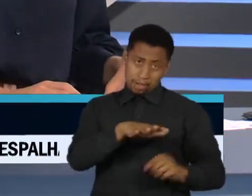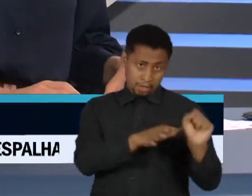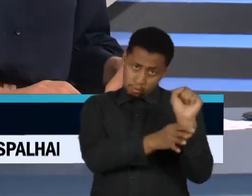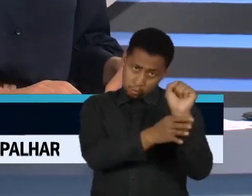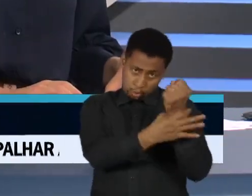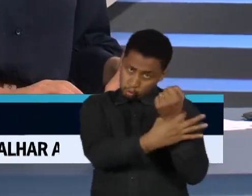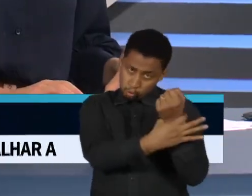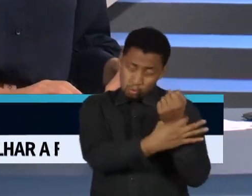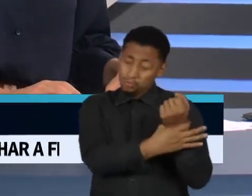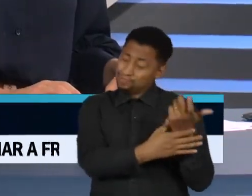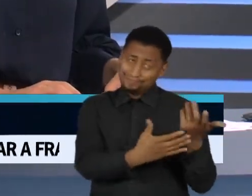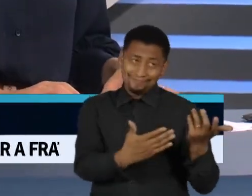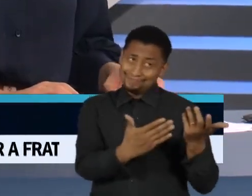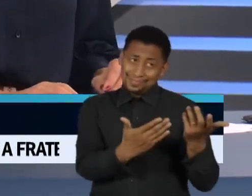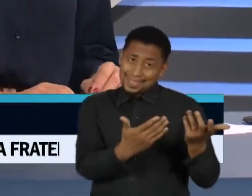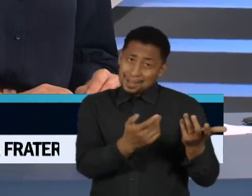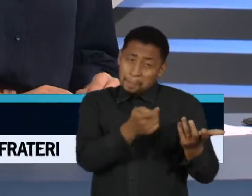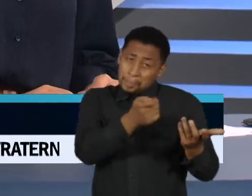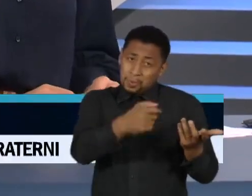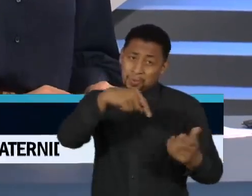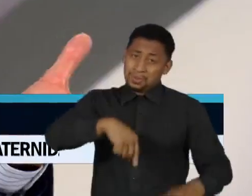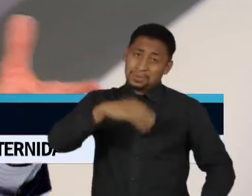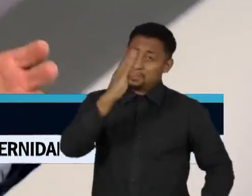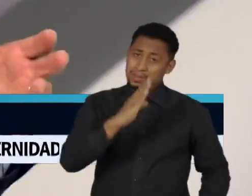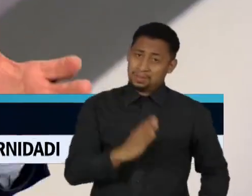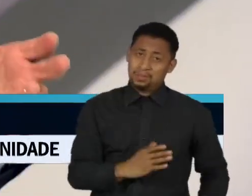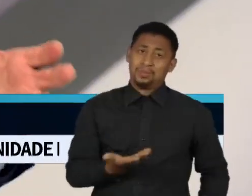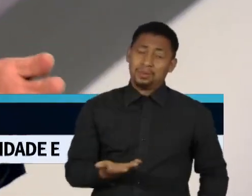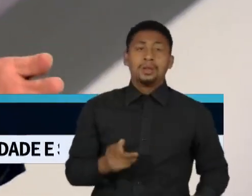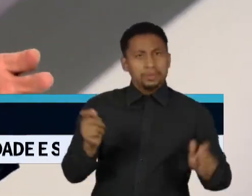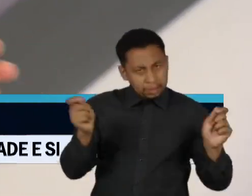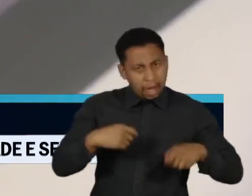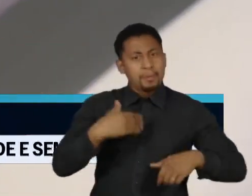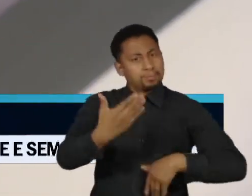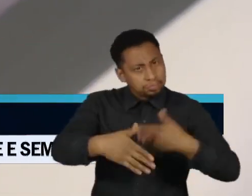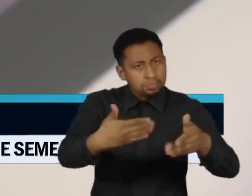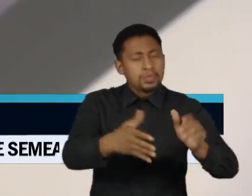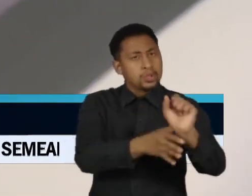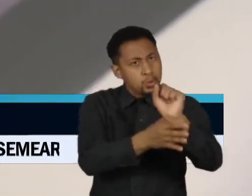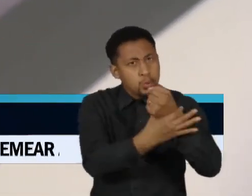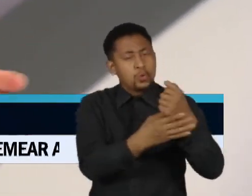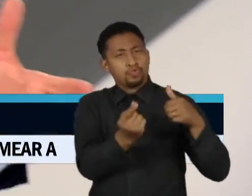no Brasil. Isso dá para desenvolver. Essa agenda,